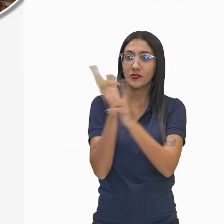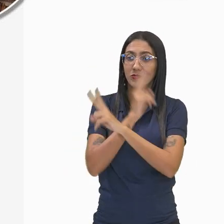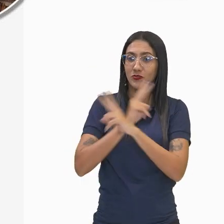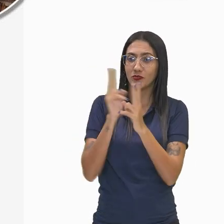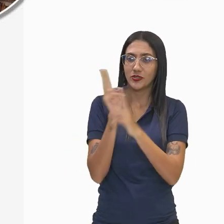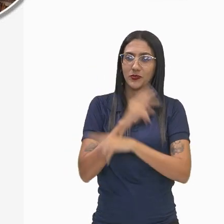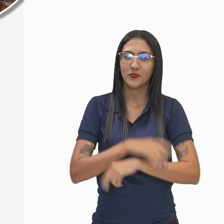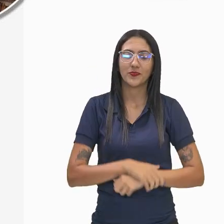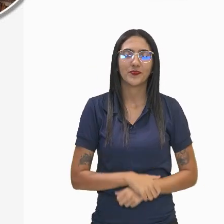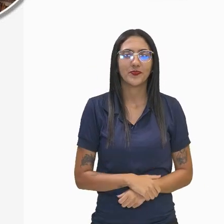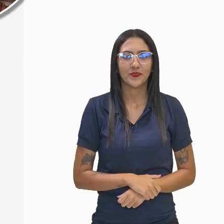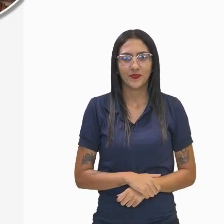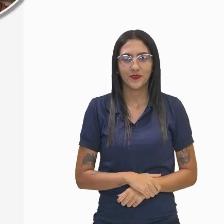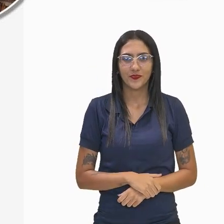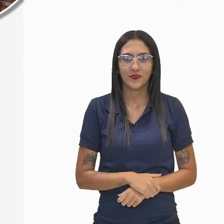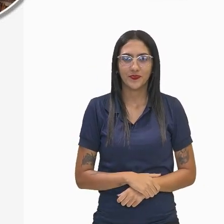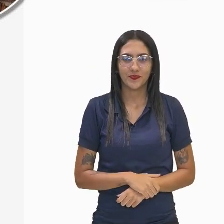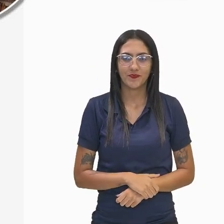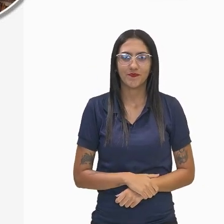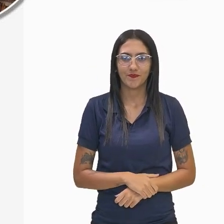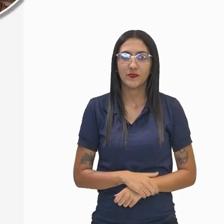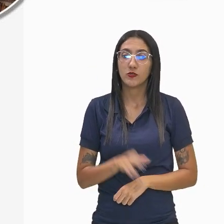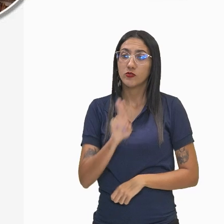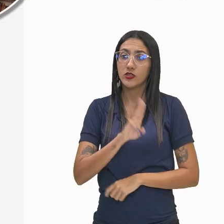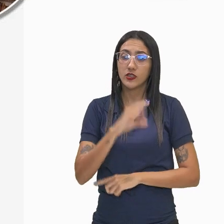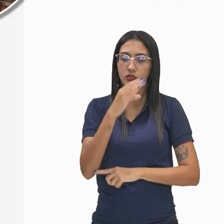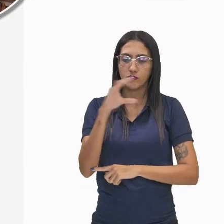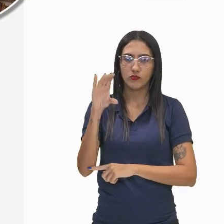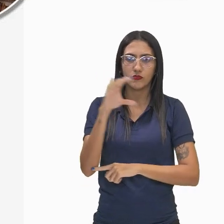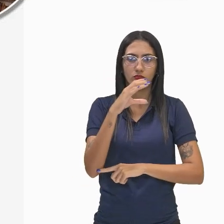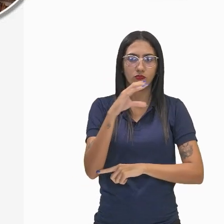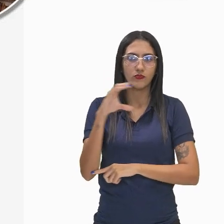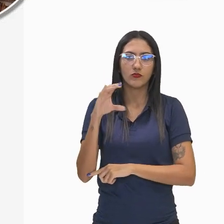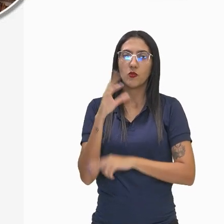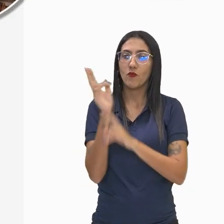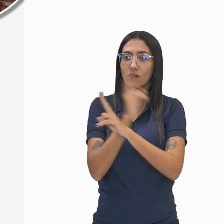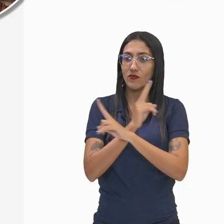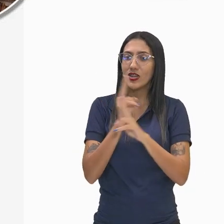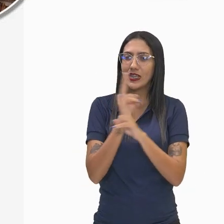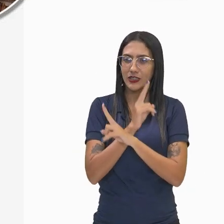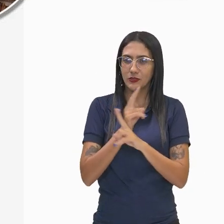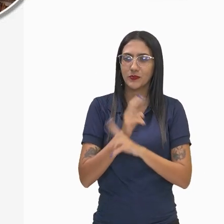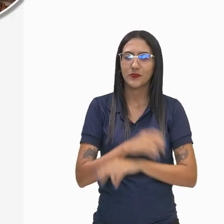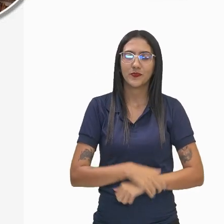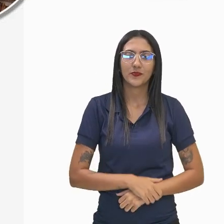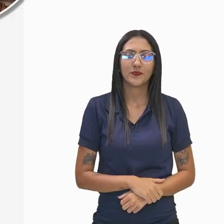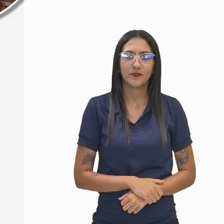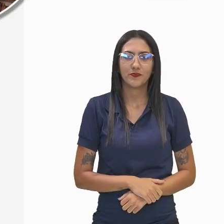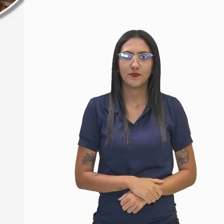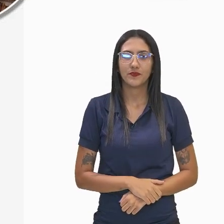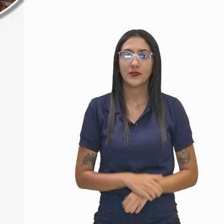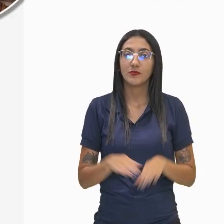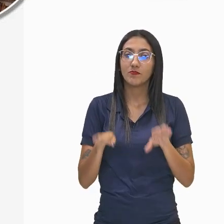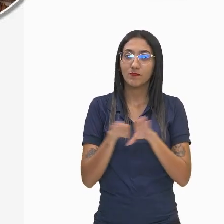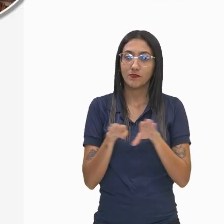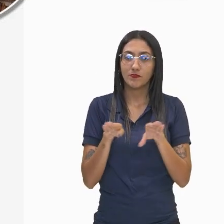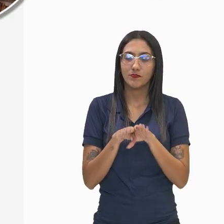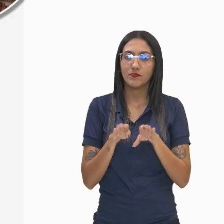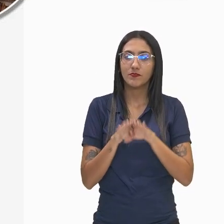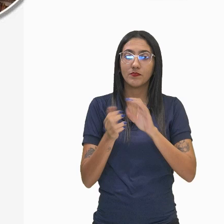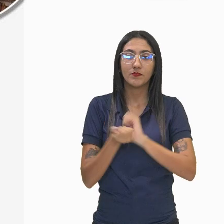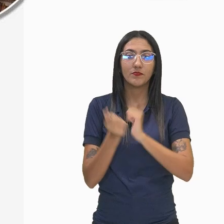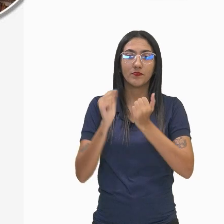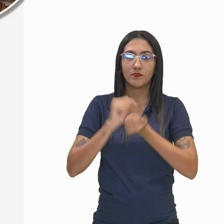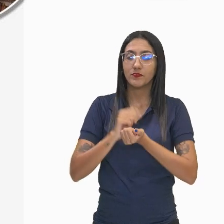eólica, né? Com o vento que o ventilador produz, certo? Também aí nós temos a transformação de